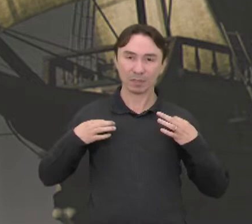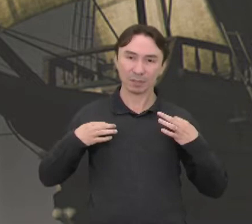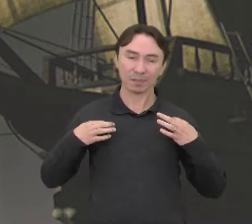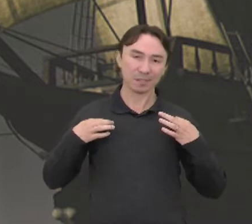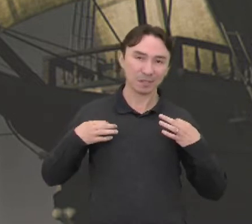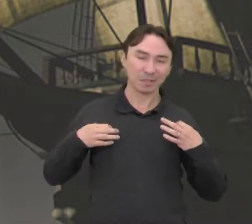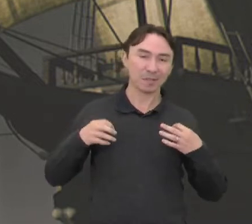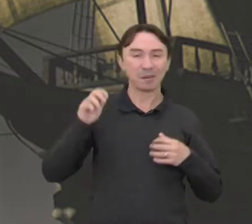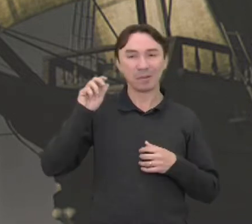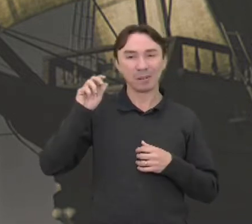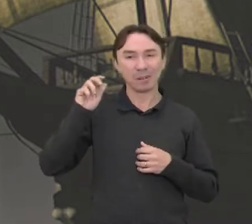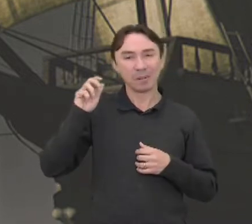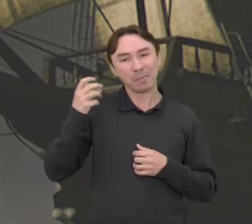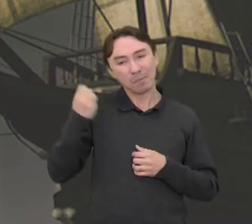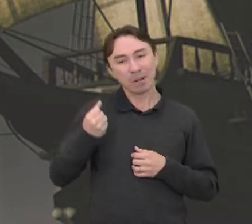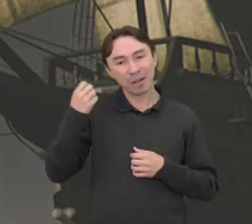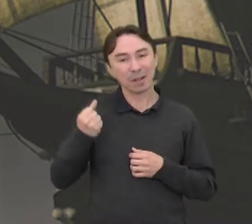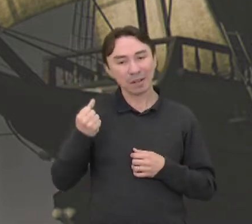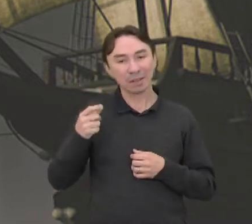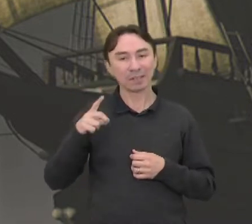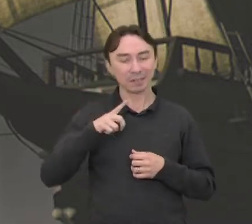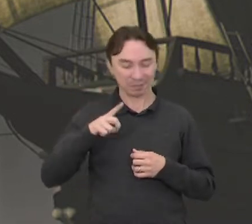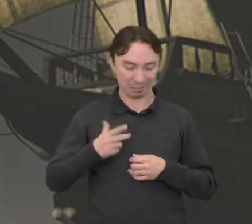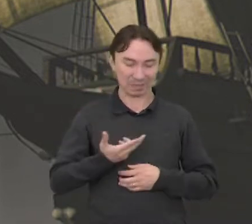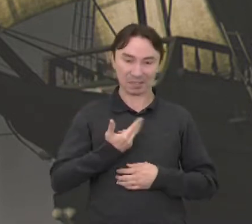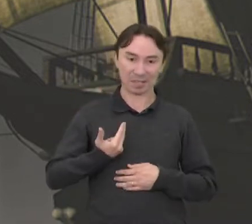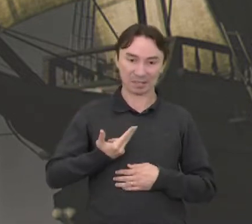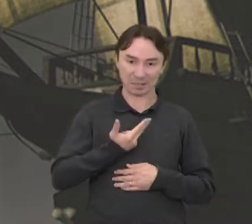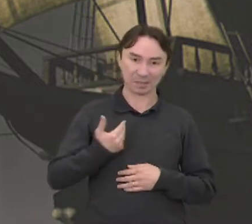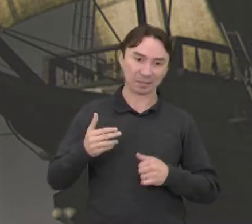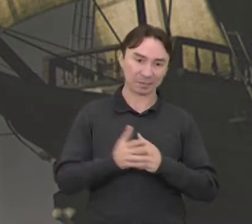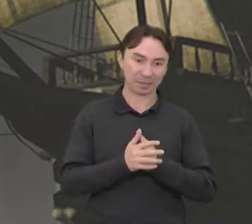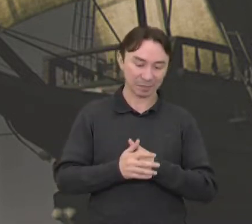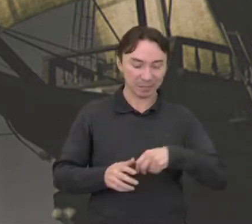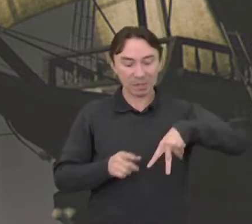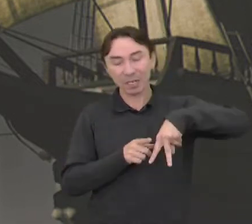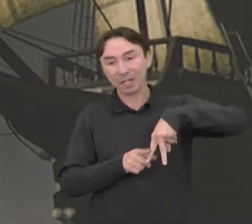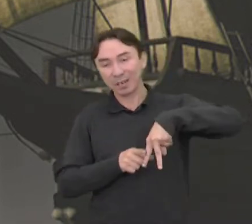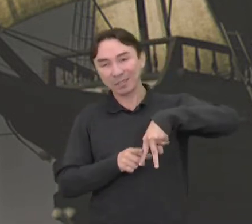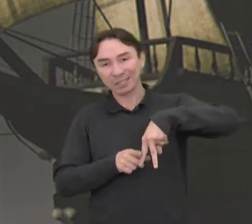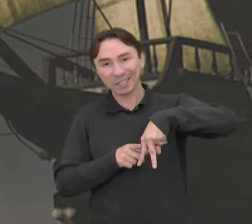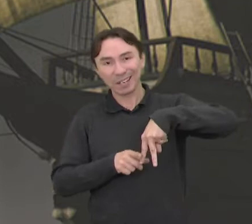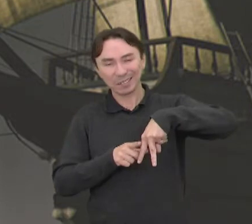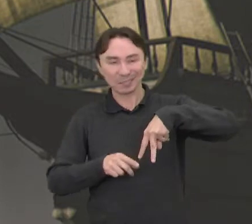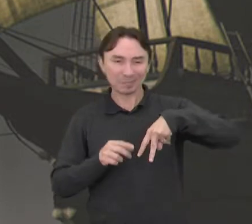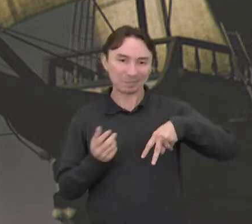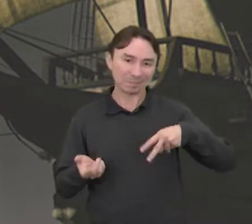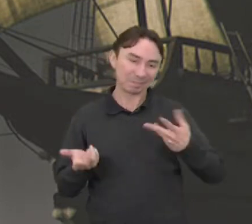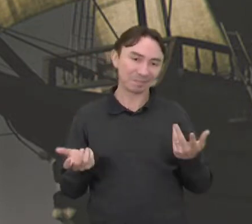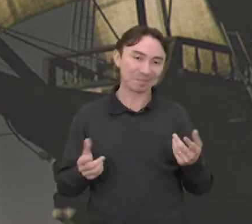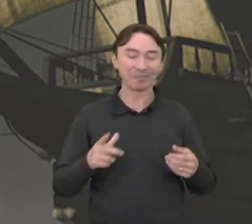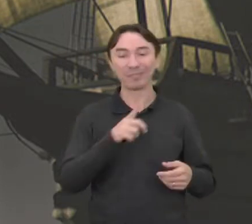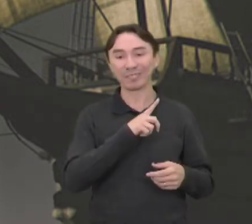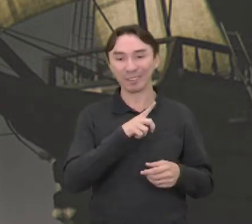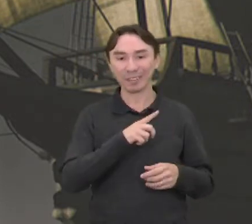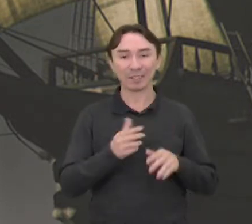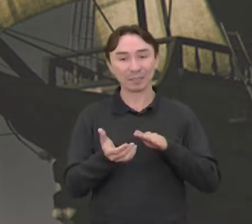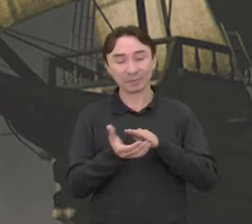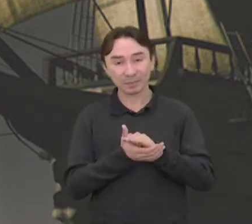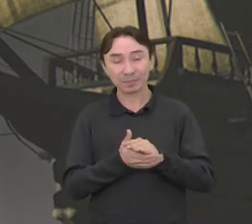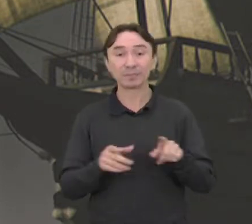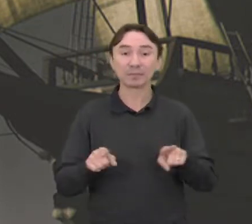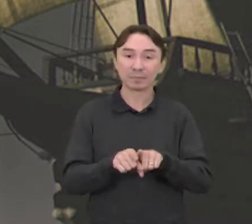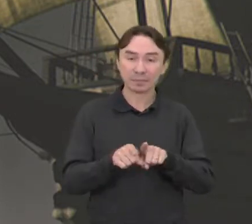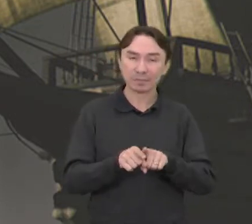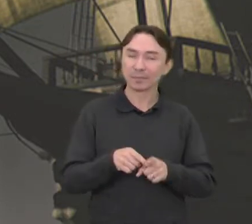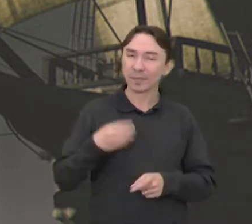gosto bastante, o Angeli. Uma calça jeans, tênis, né? E aproveitando minha